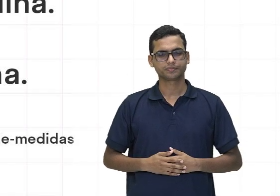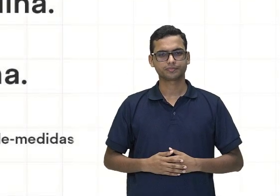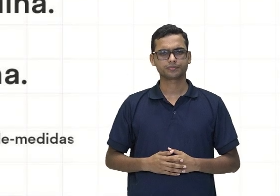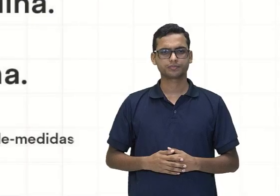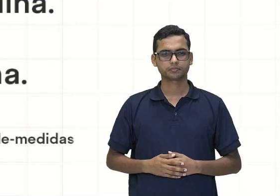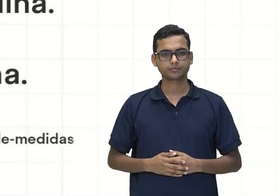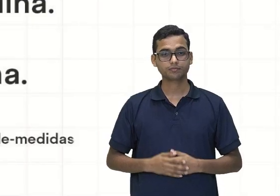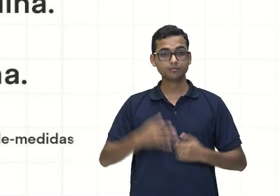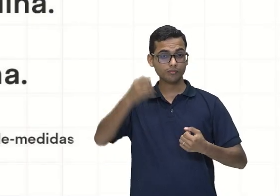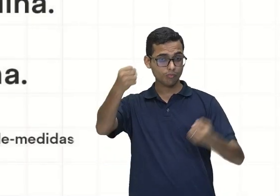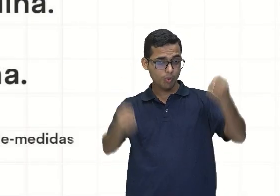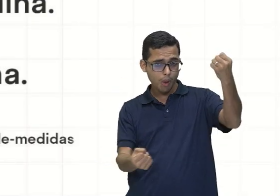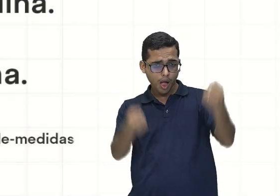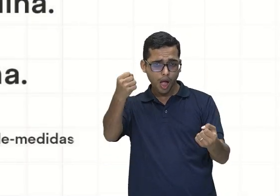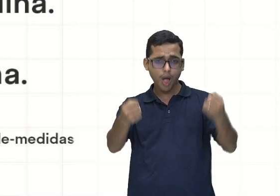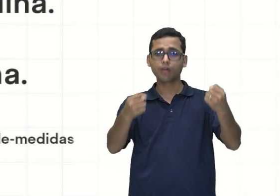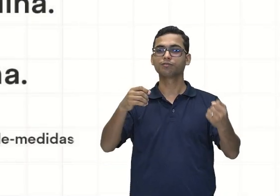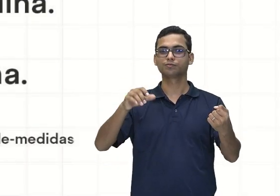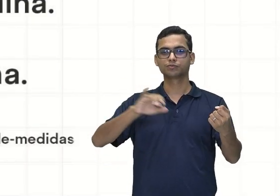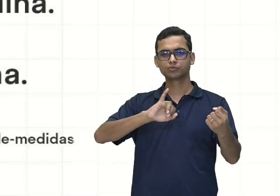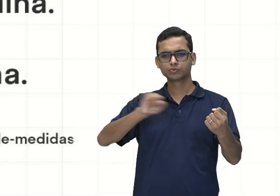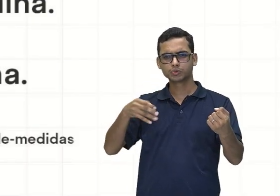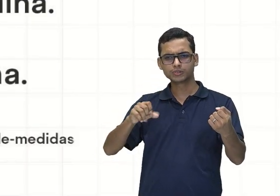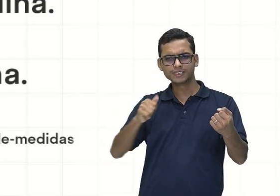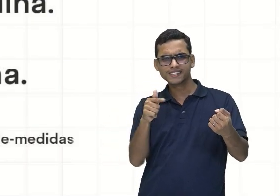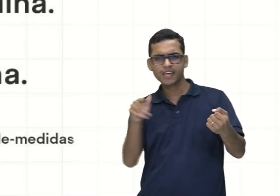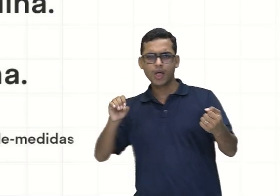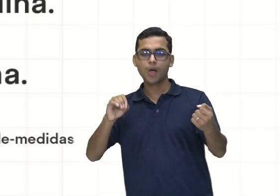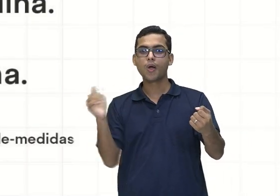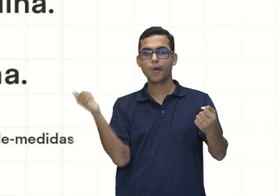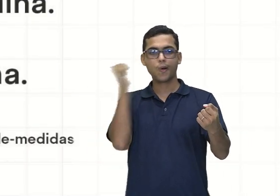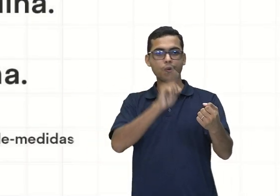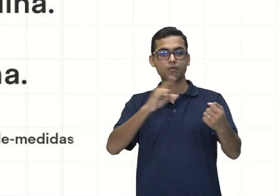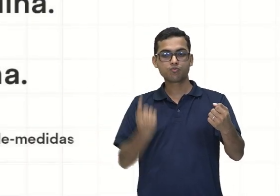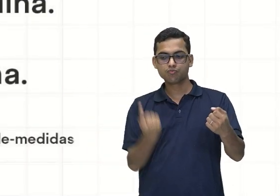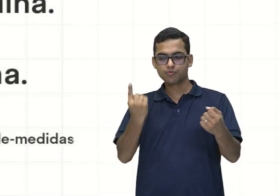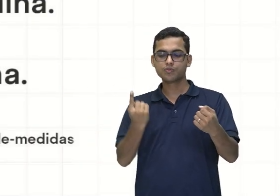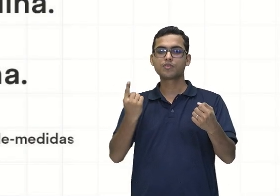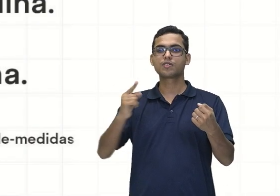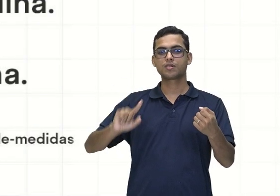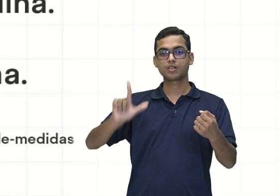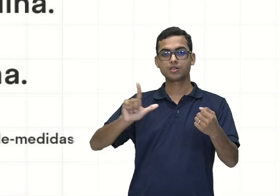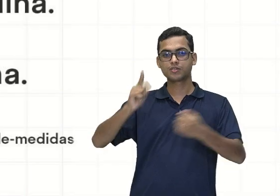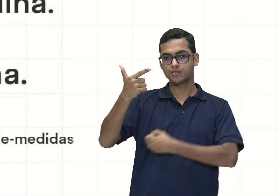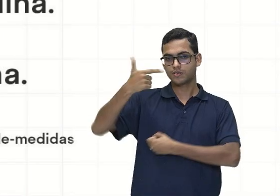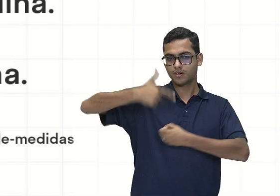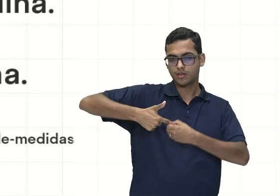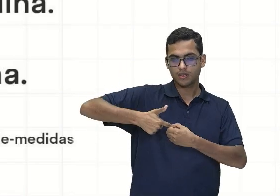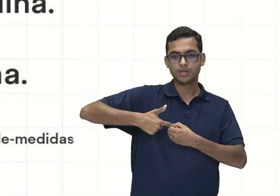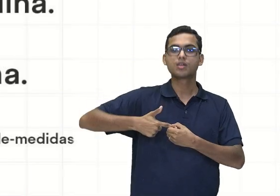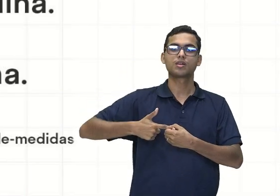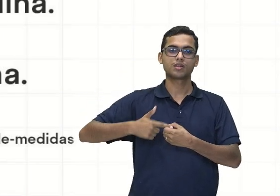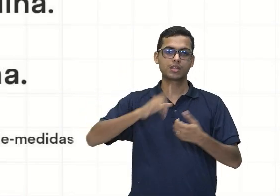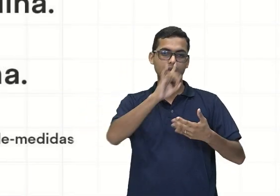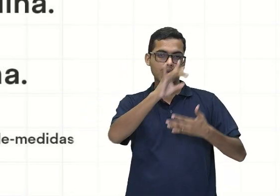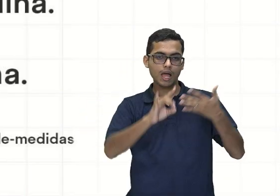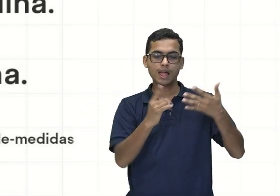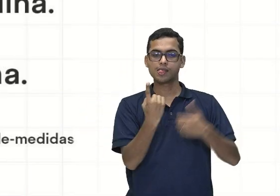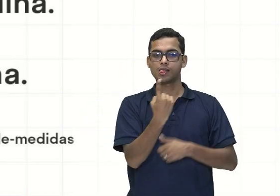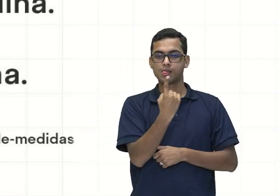O carro de João consome 1 litro de gasolina a cada 100